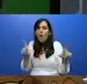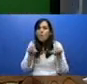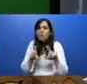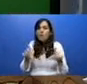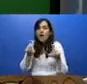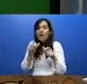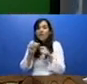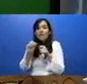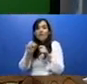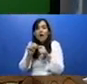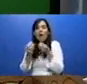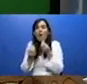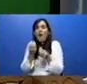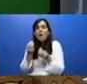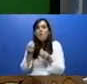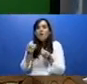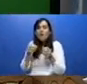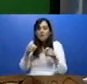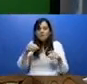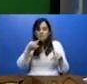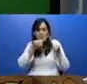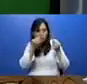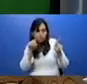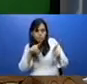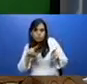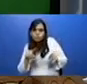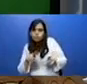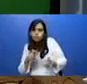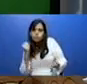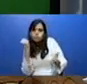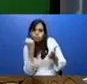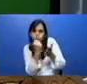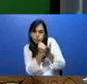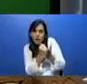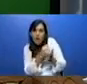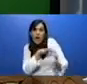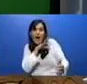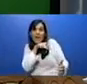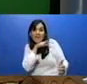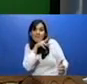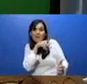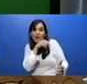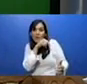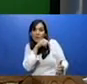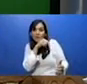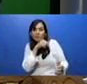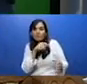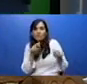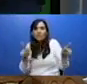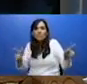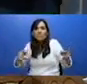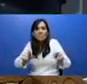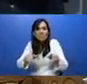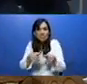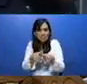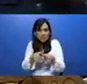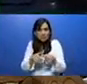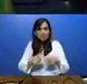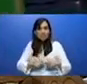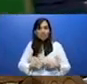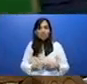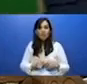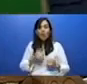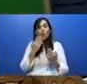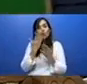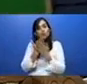seria este animal, a obter informações sobre um animal extinto, tá? Então, através dos estudos